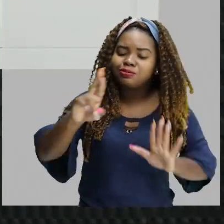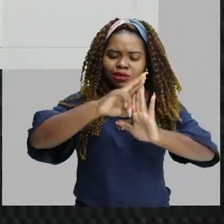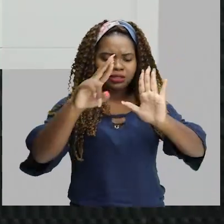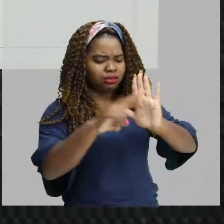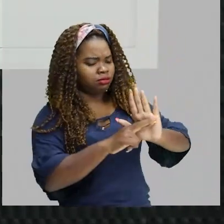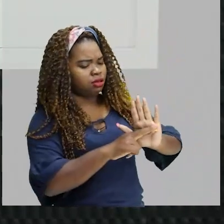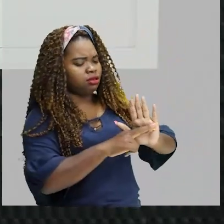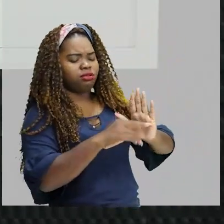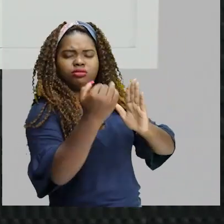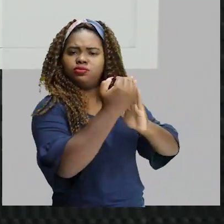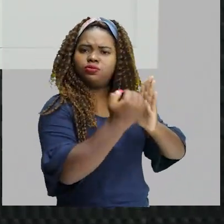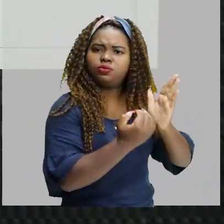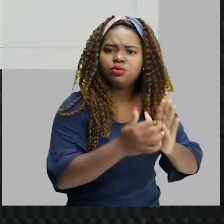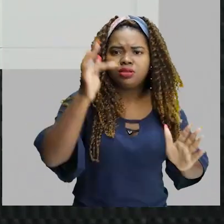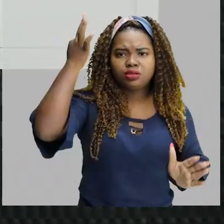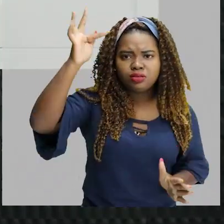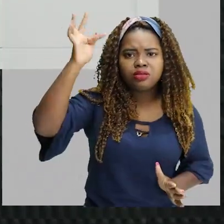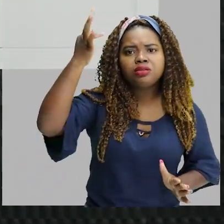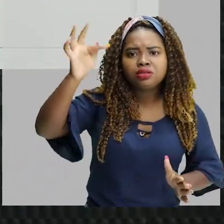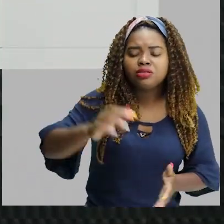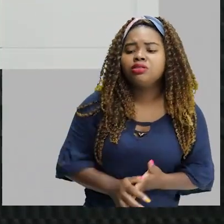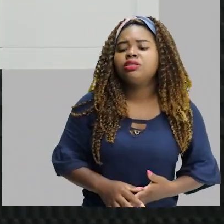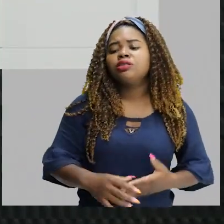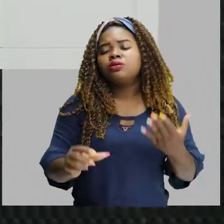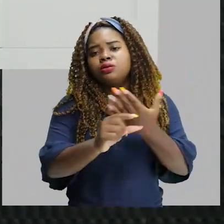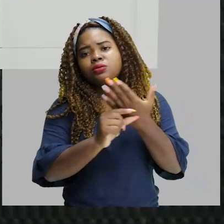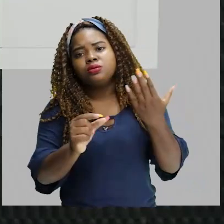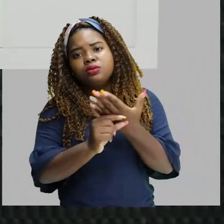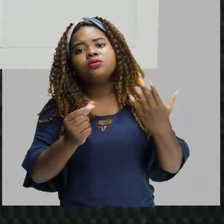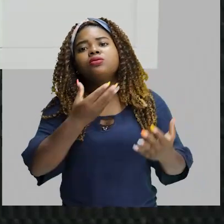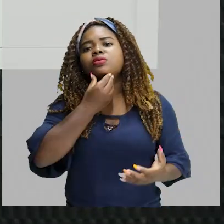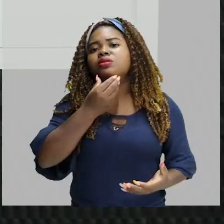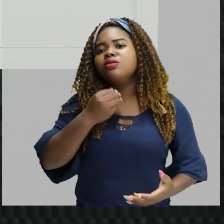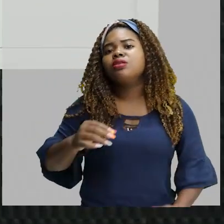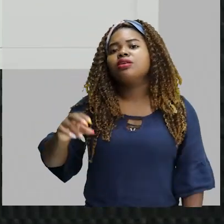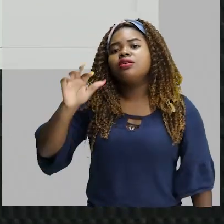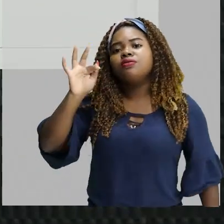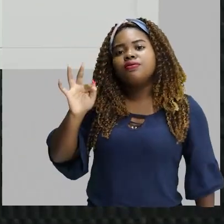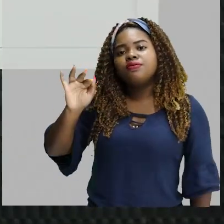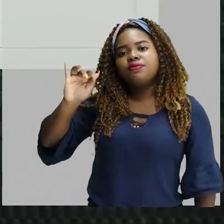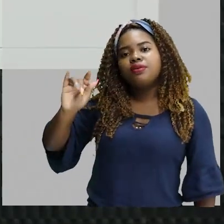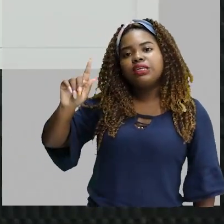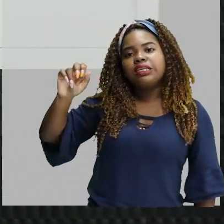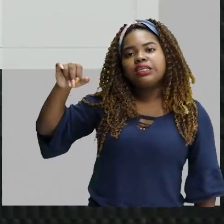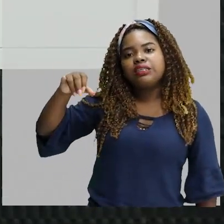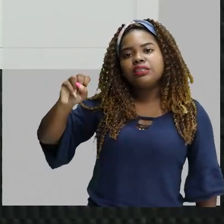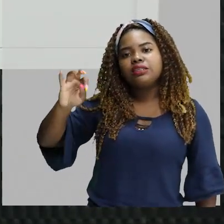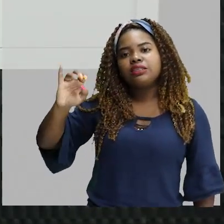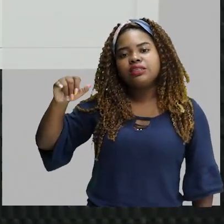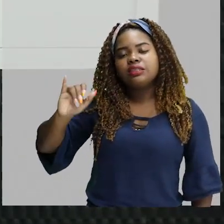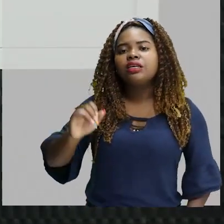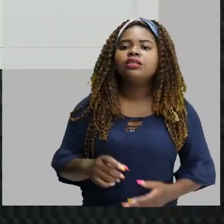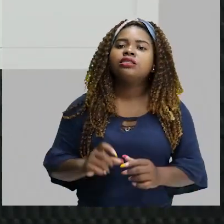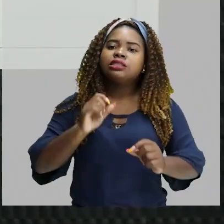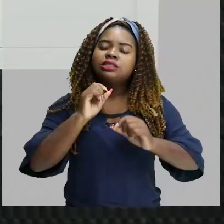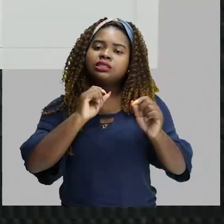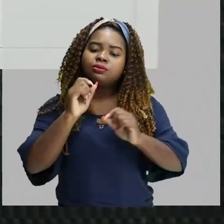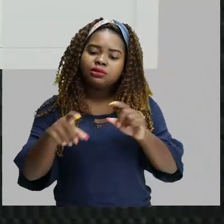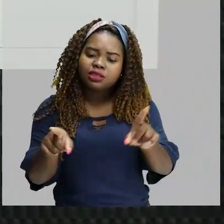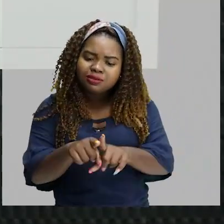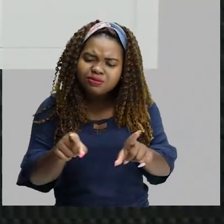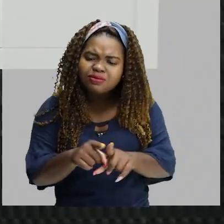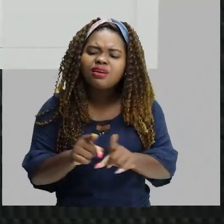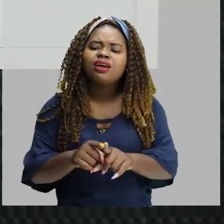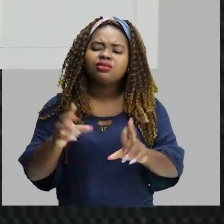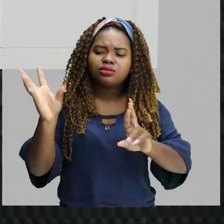Tratado Lógico-Filosófico de Wittgenstein, vem Frege com a sua teoria de referência e significado, por exemplo, com vários